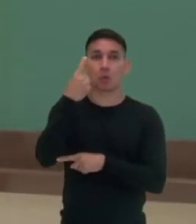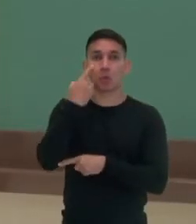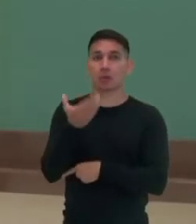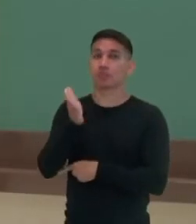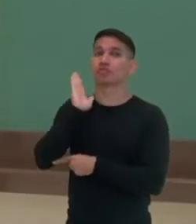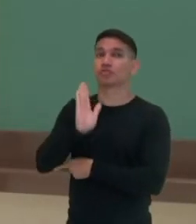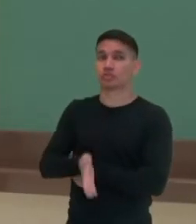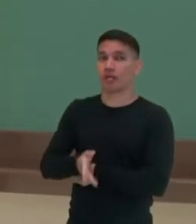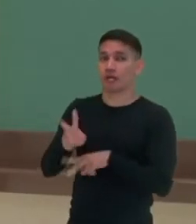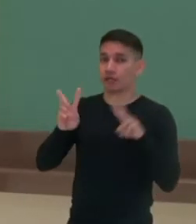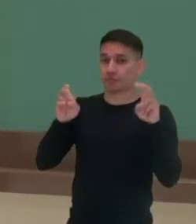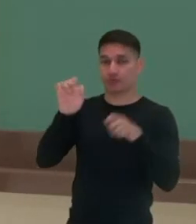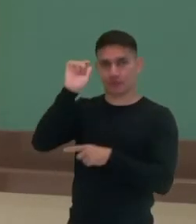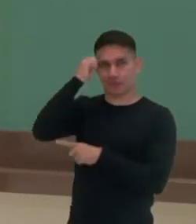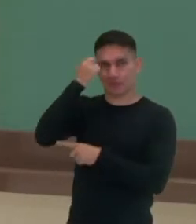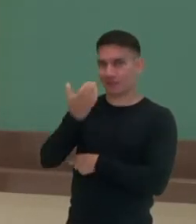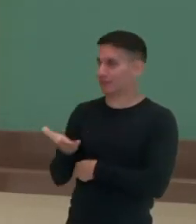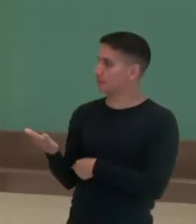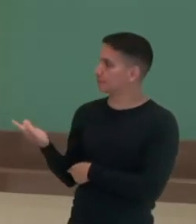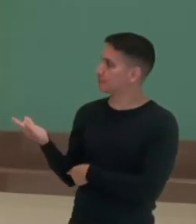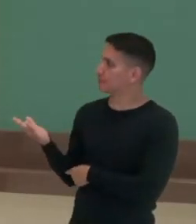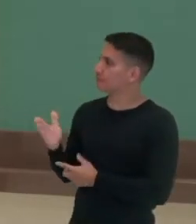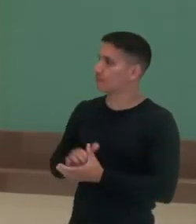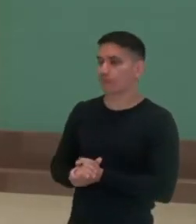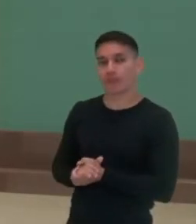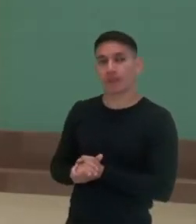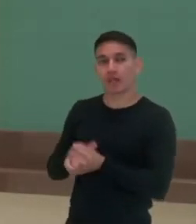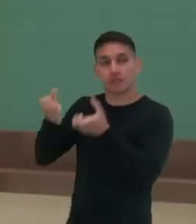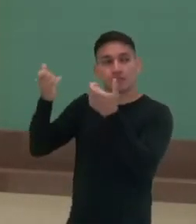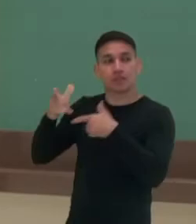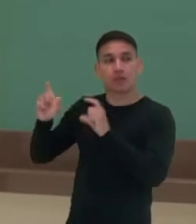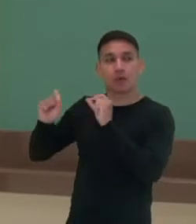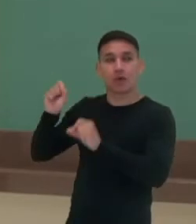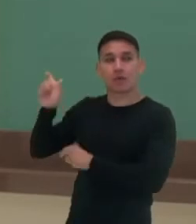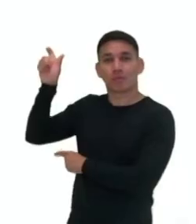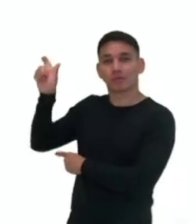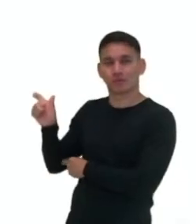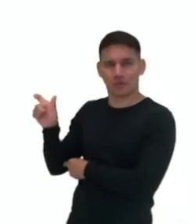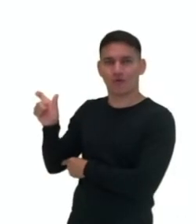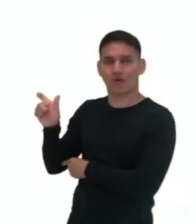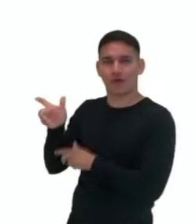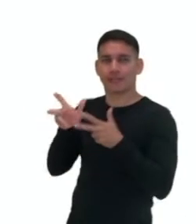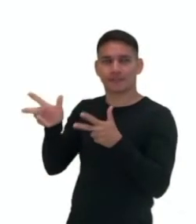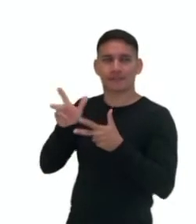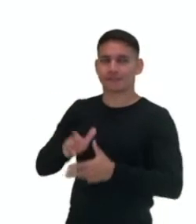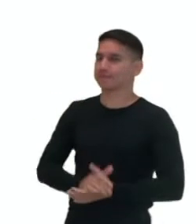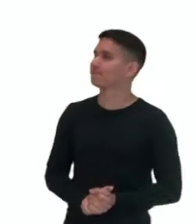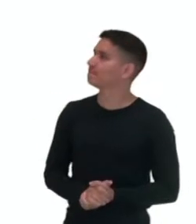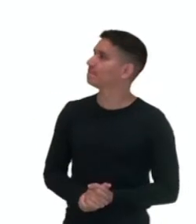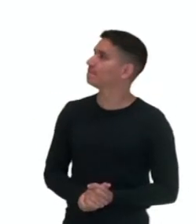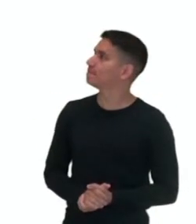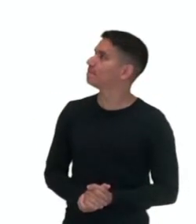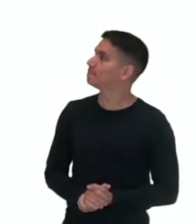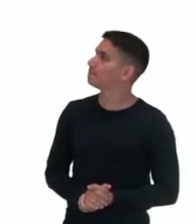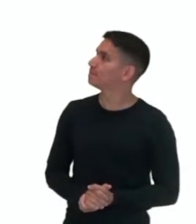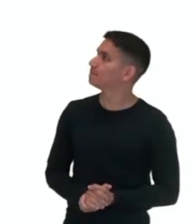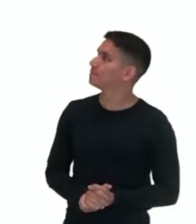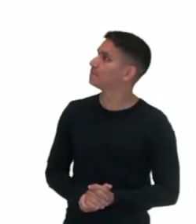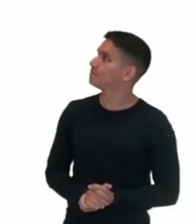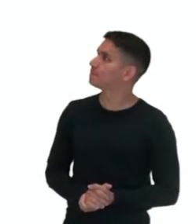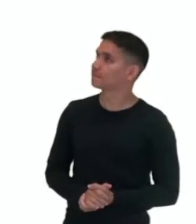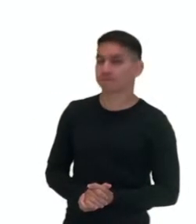já em negrito, né, para a entrevistada. Observe. A pandemia não deu trégua para o meio